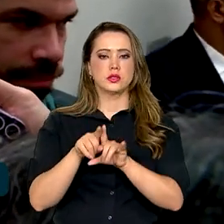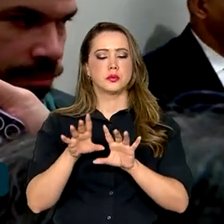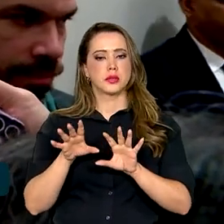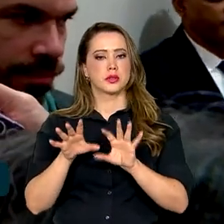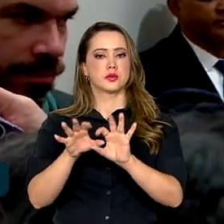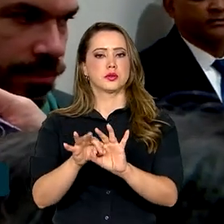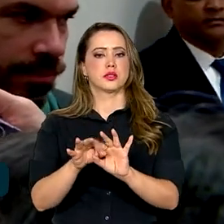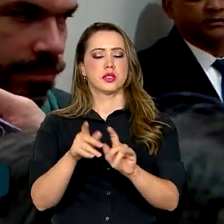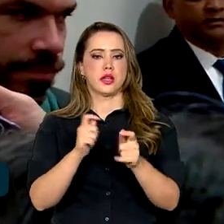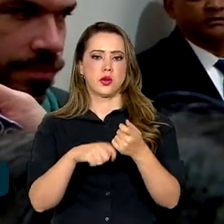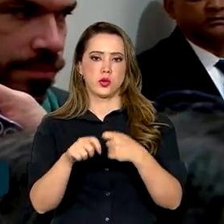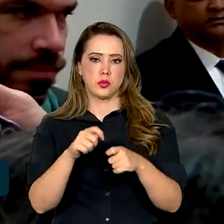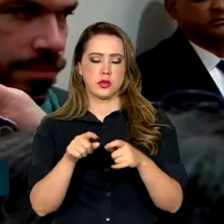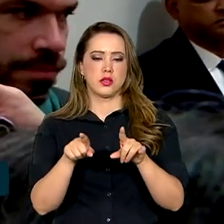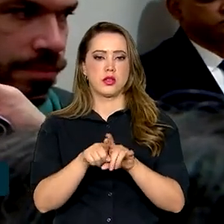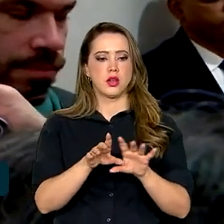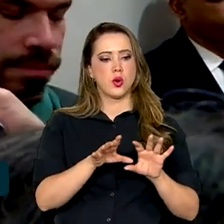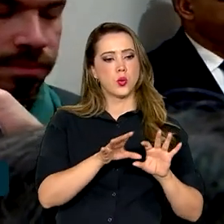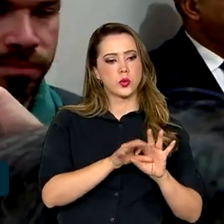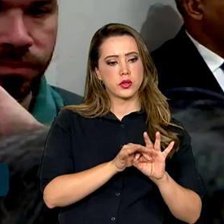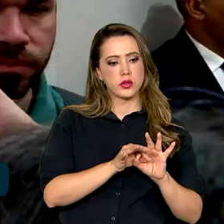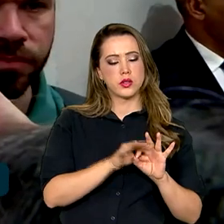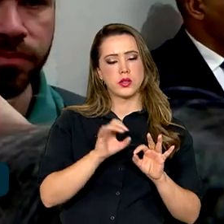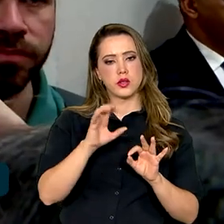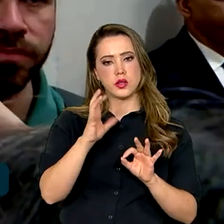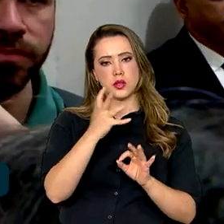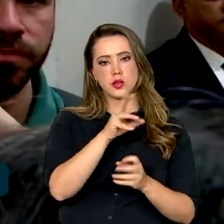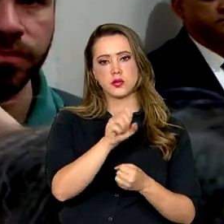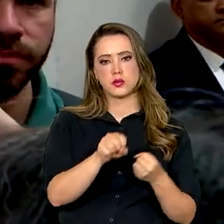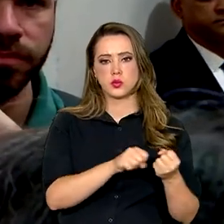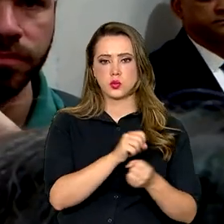à transição ecológica mediante um processo de neoindustrialização.